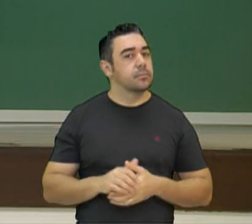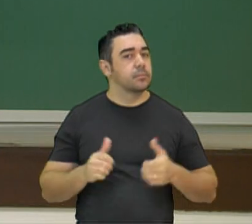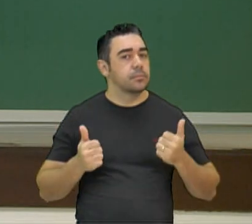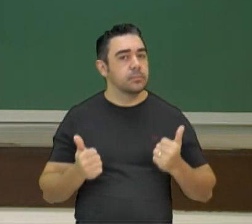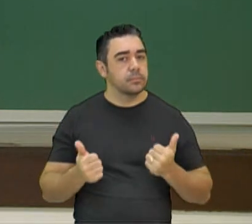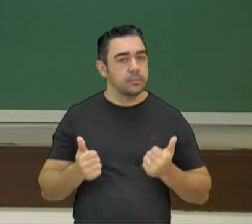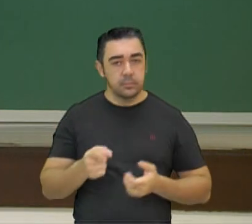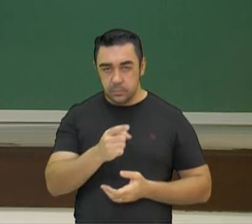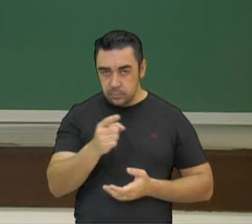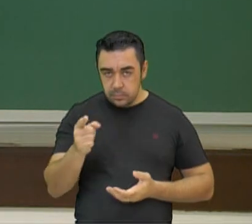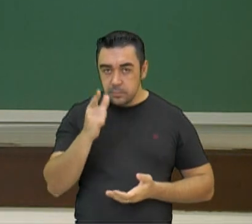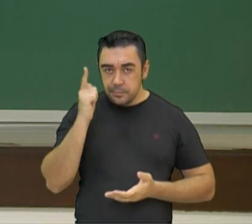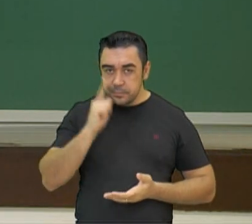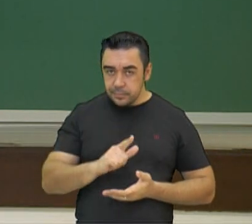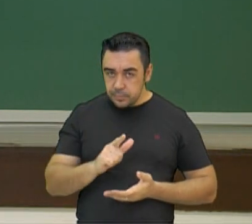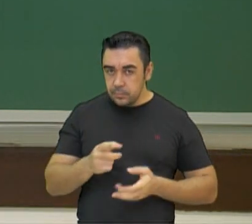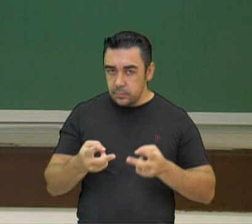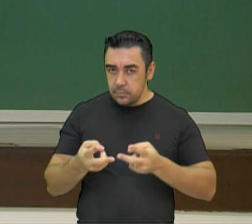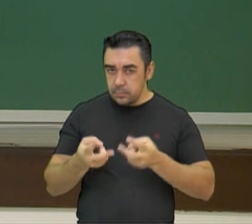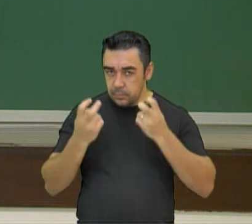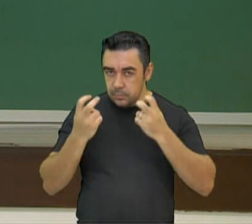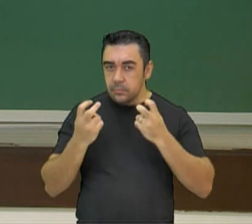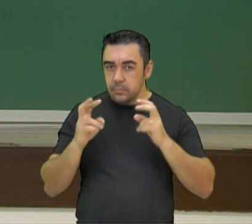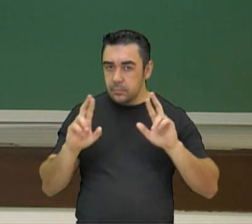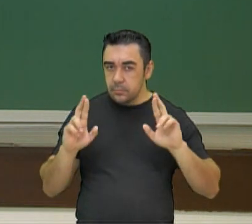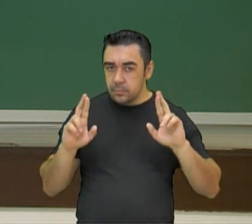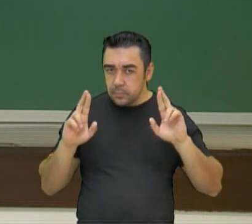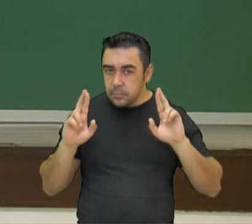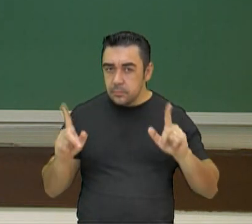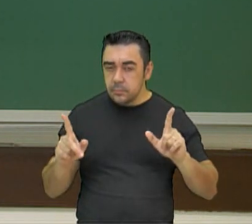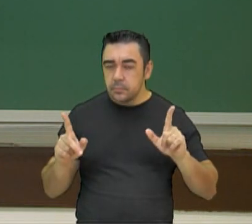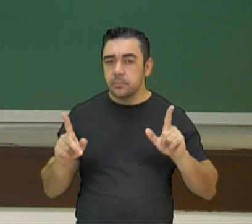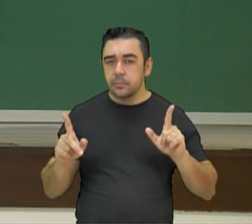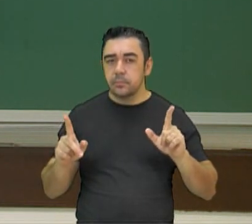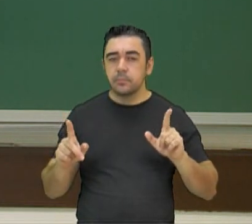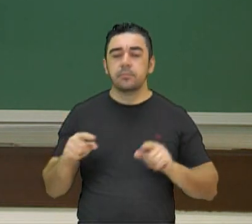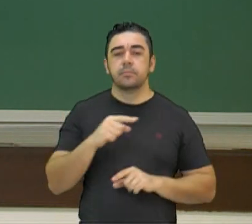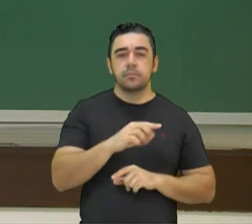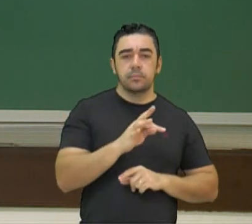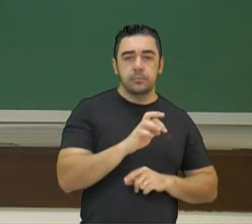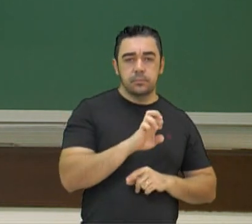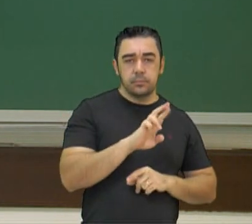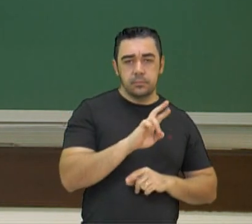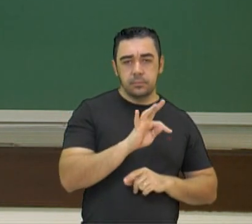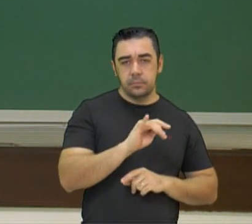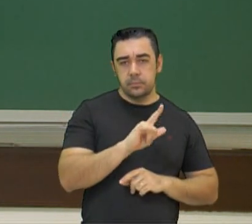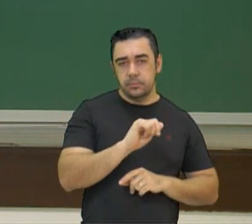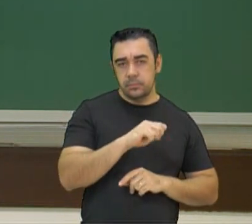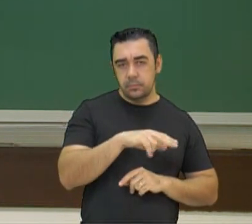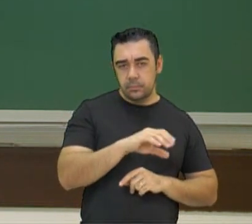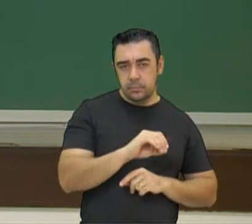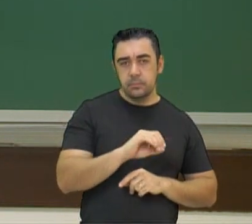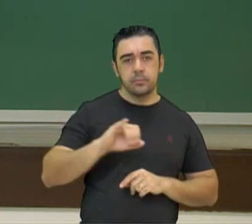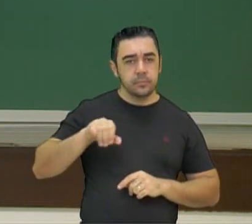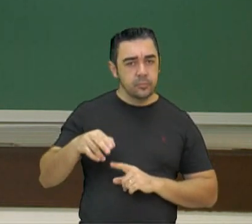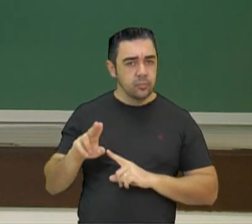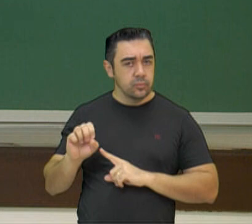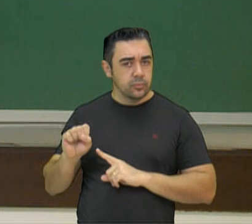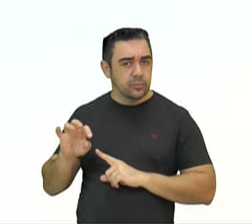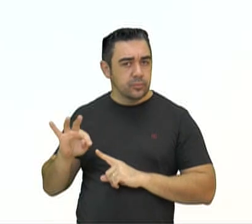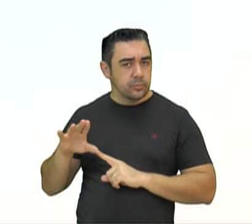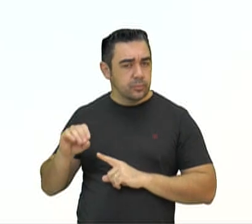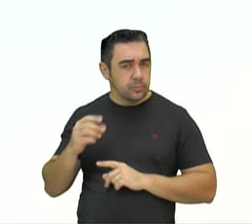Muito bem, você conseguiu perceber bem a diferença de Tertuliano e Justino? Vamos ver